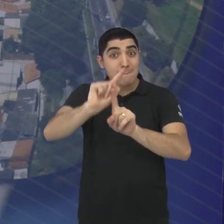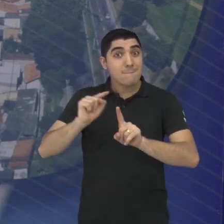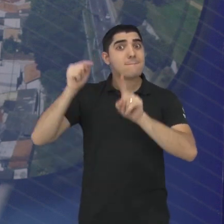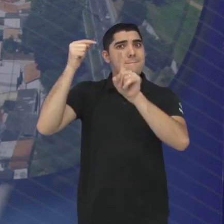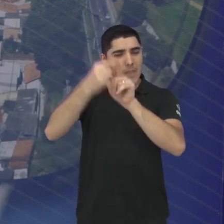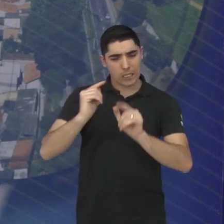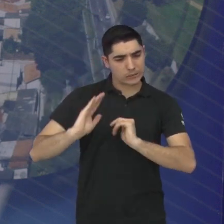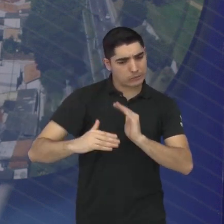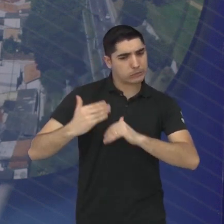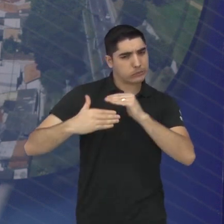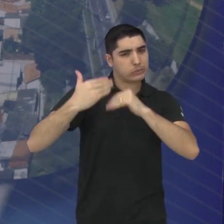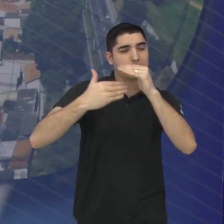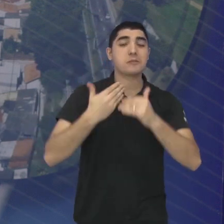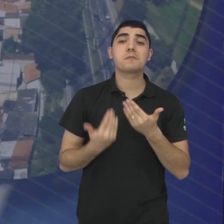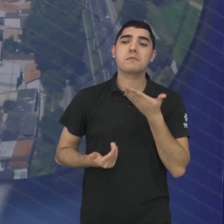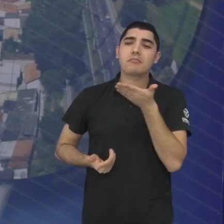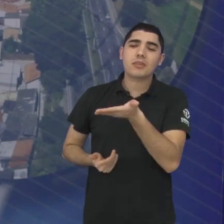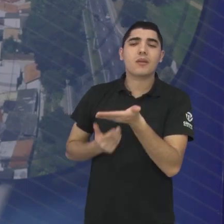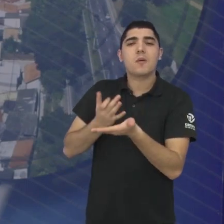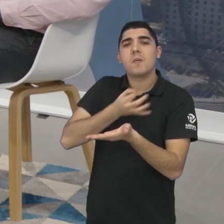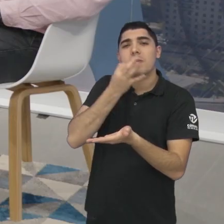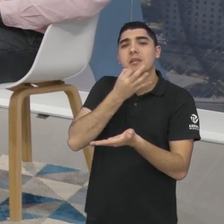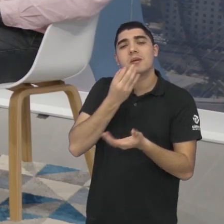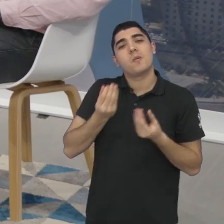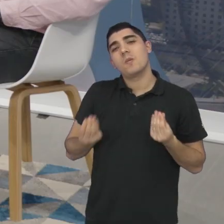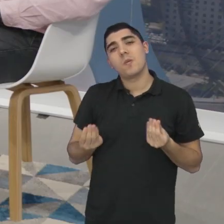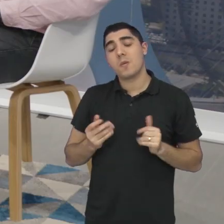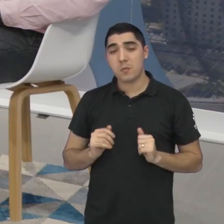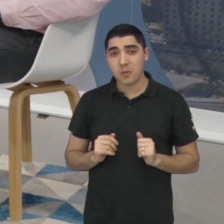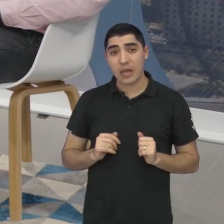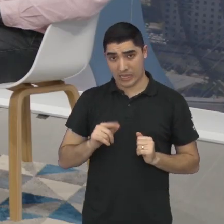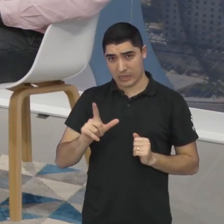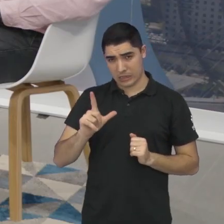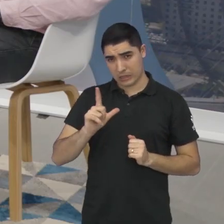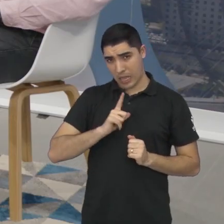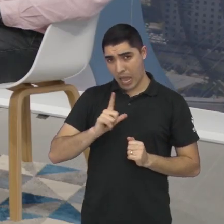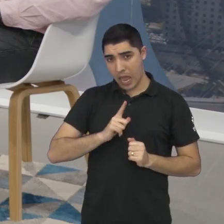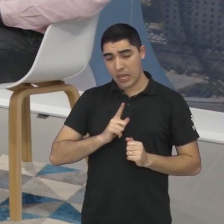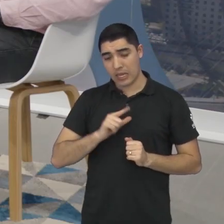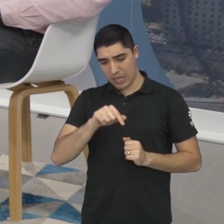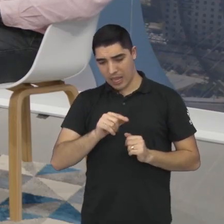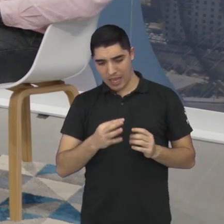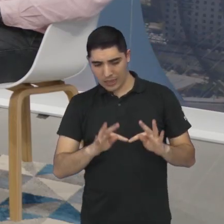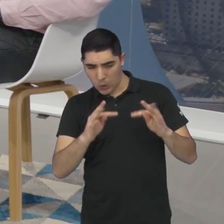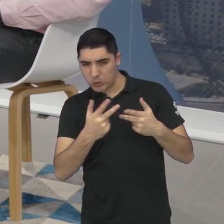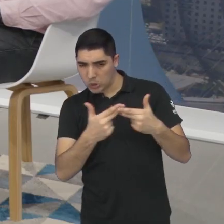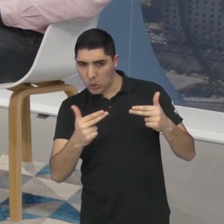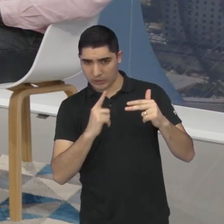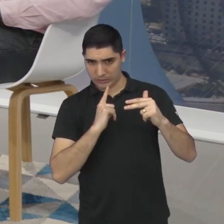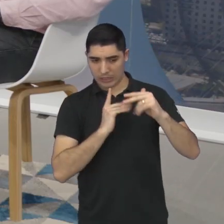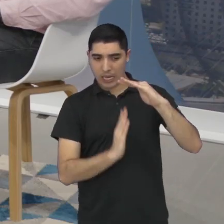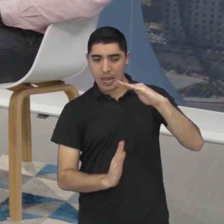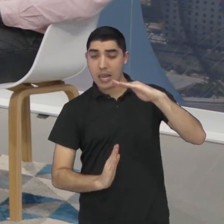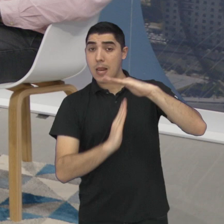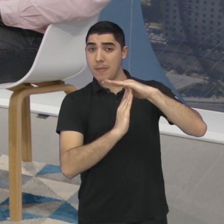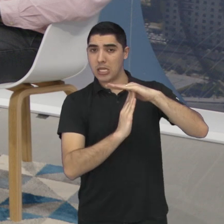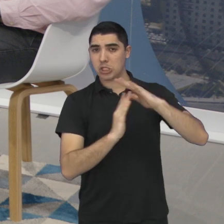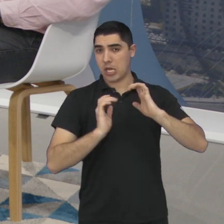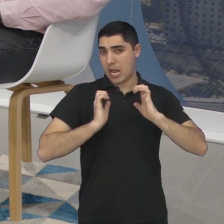maiores avanços. Qual que é a opinião do senhor em relação a isso? Existe esse limite ético e qual